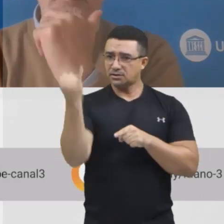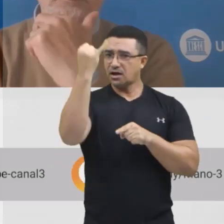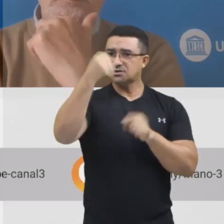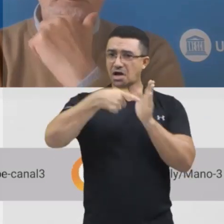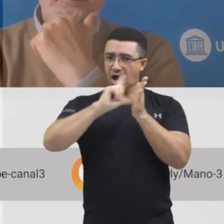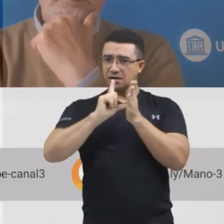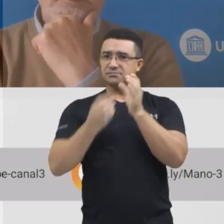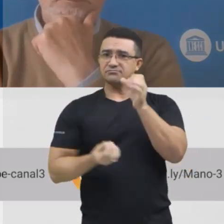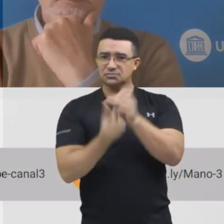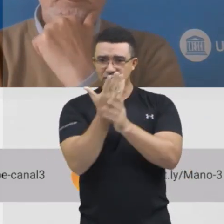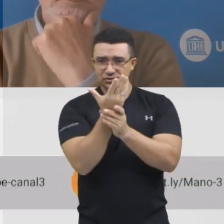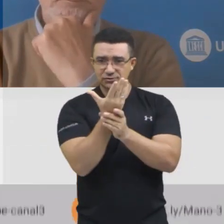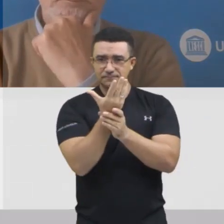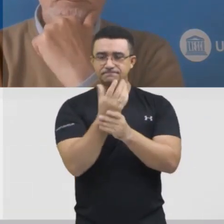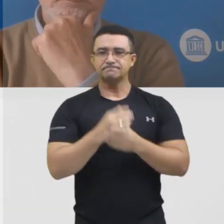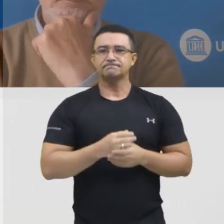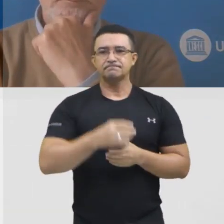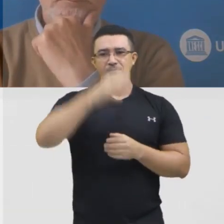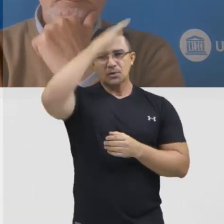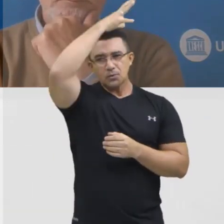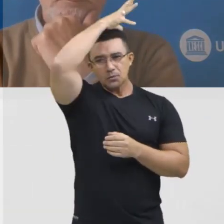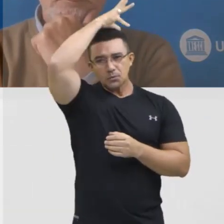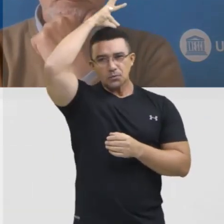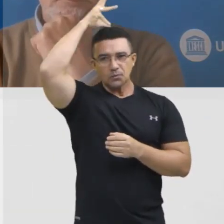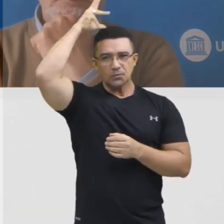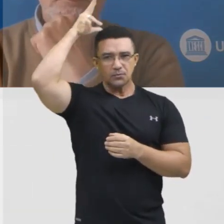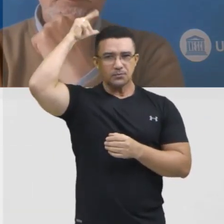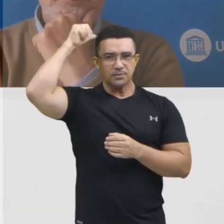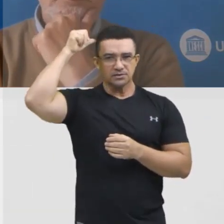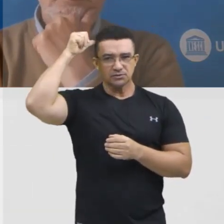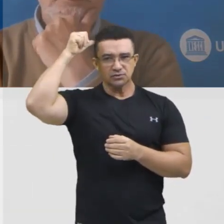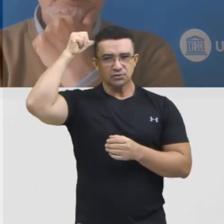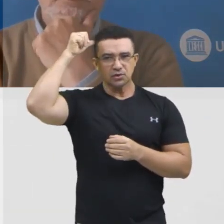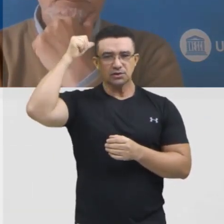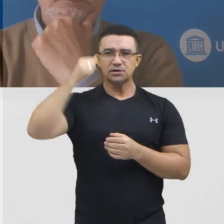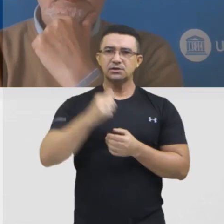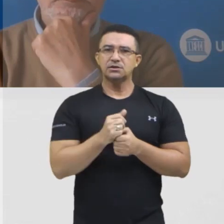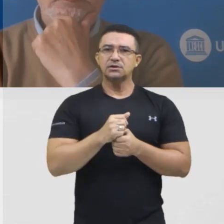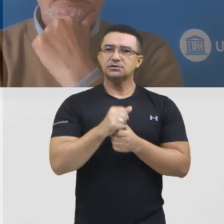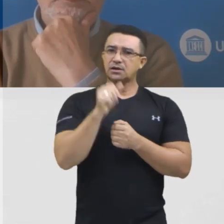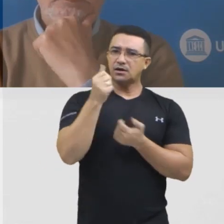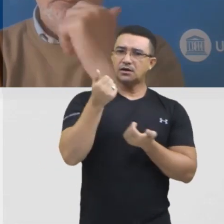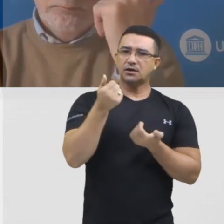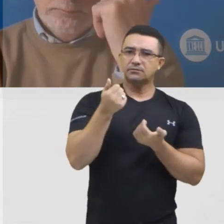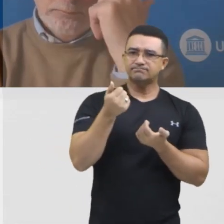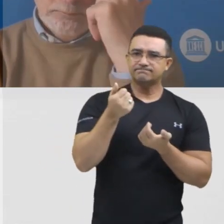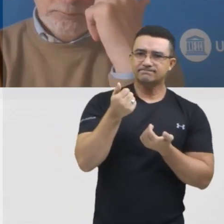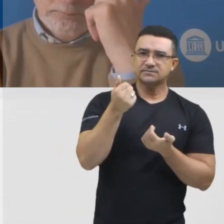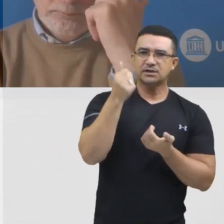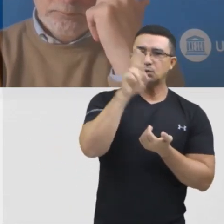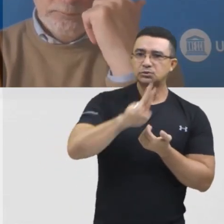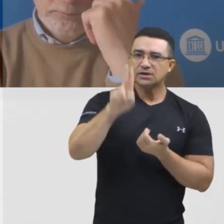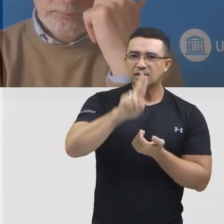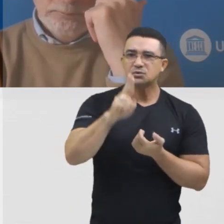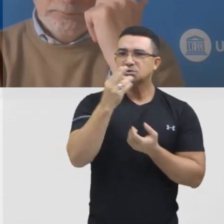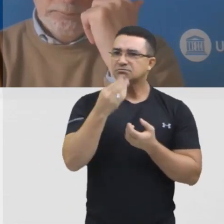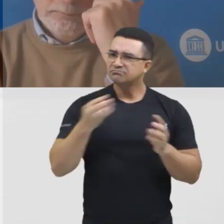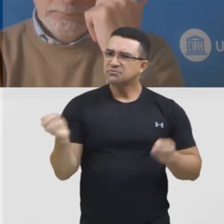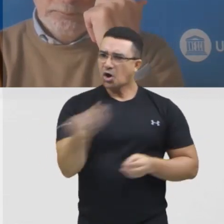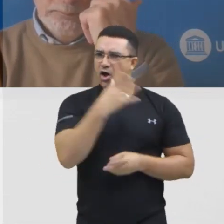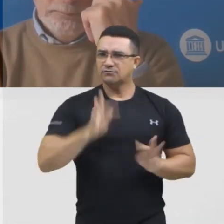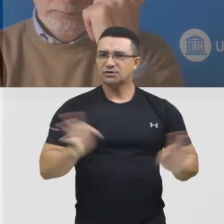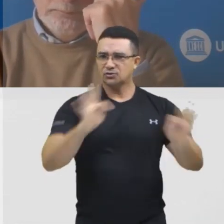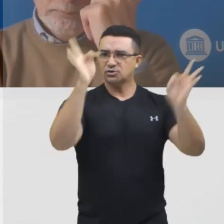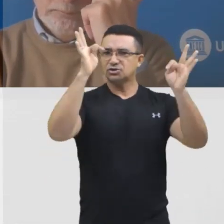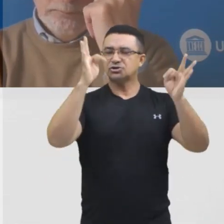criação. Então, o Amazonas, professor, ele está lidando com esse tipo de despertar mesmo, para que